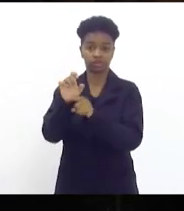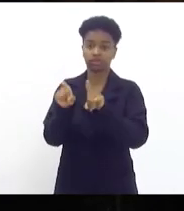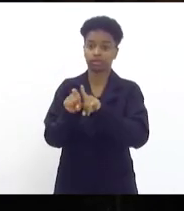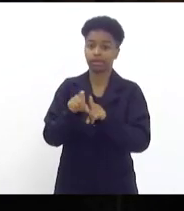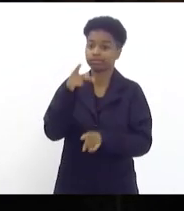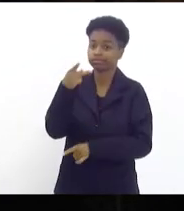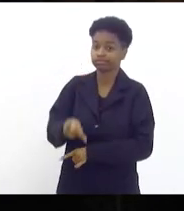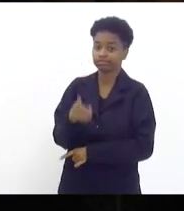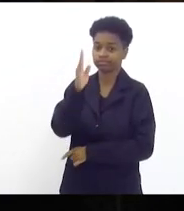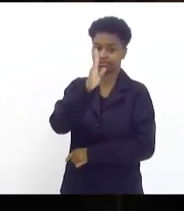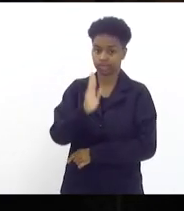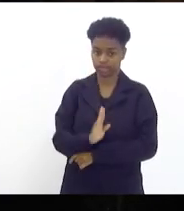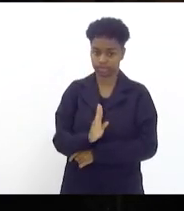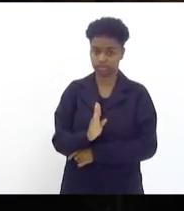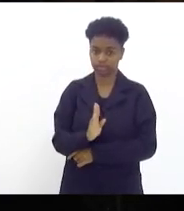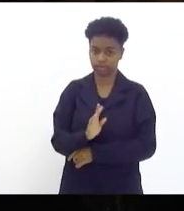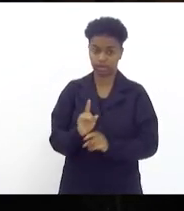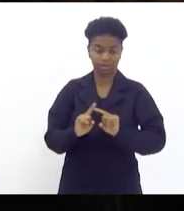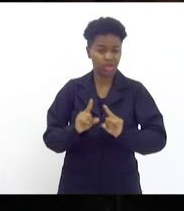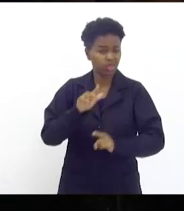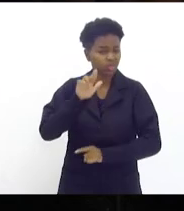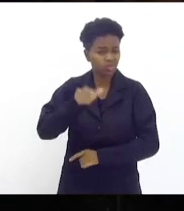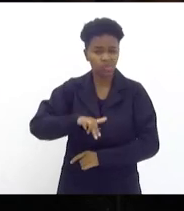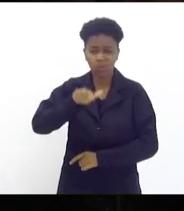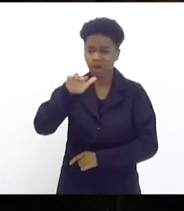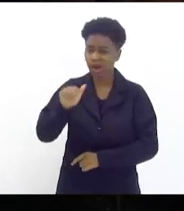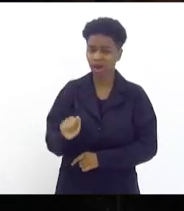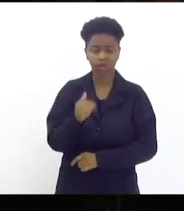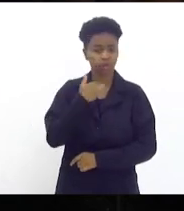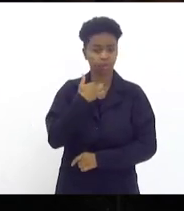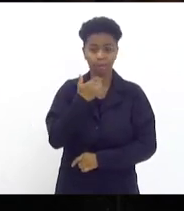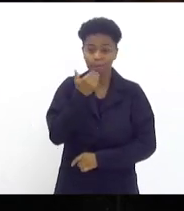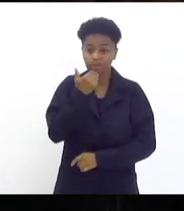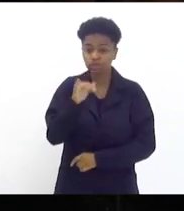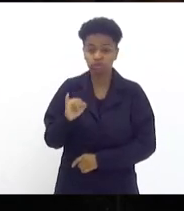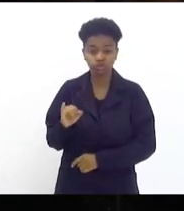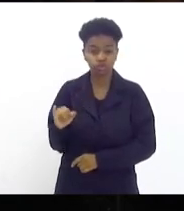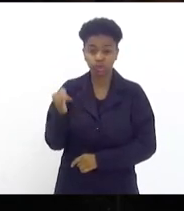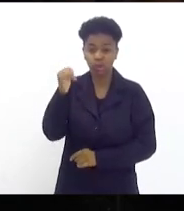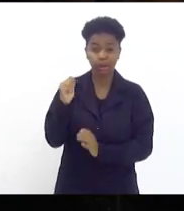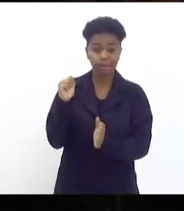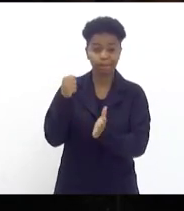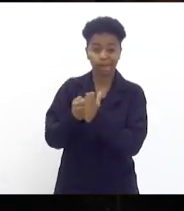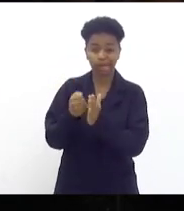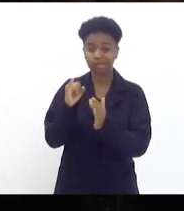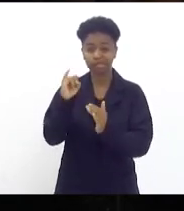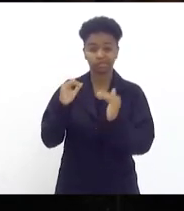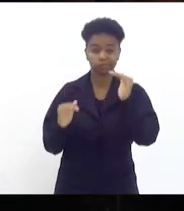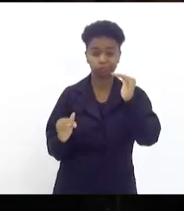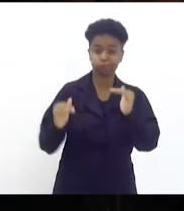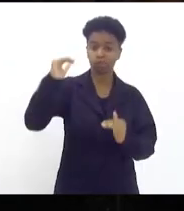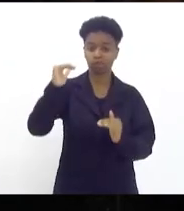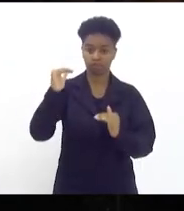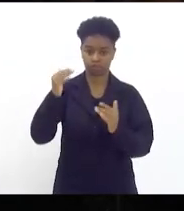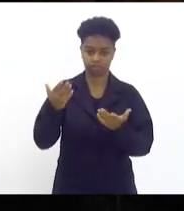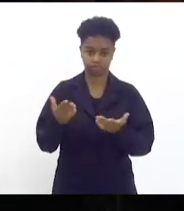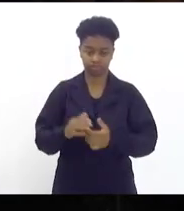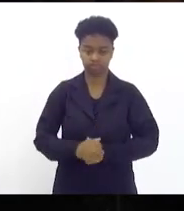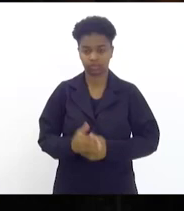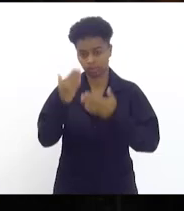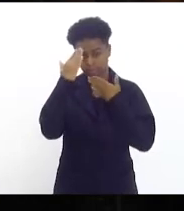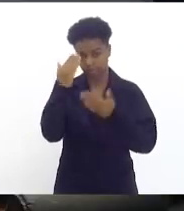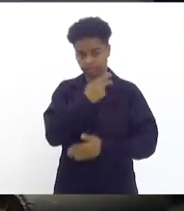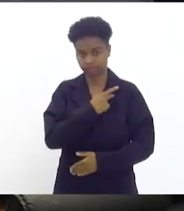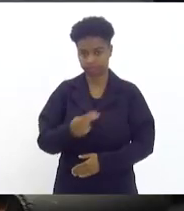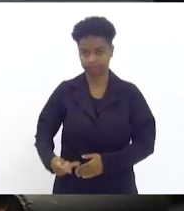país jamais podemos se cobrar juro acima do crescimento médio do país muito obrigado senhora